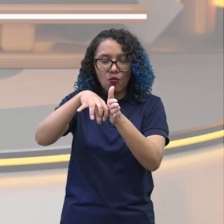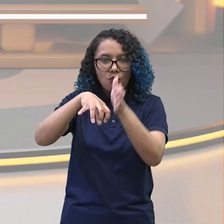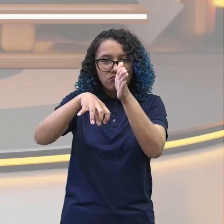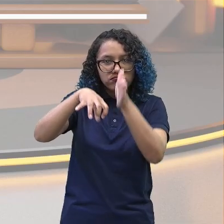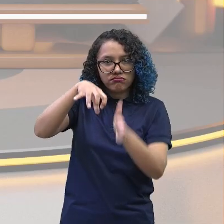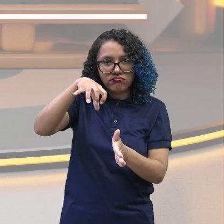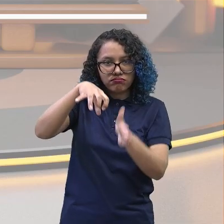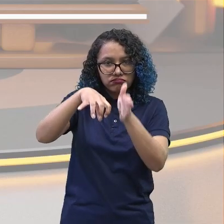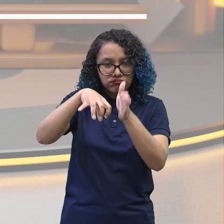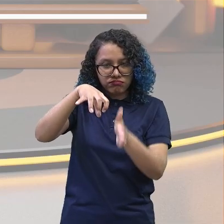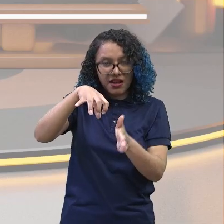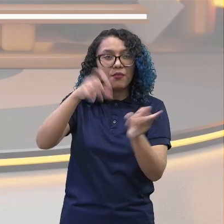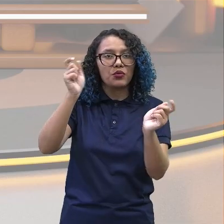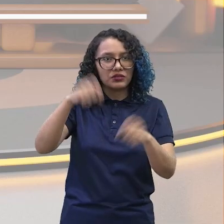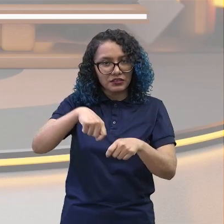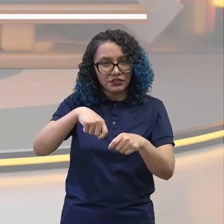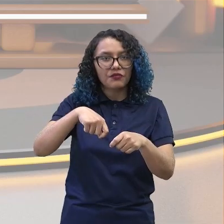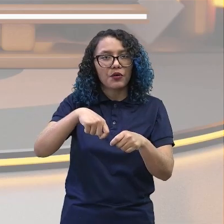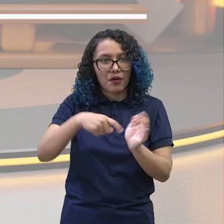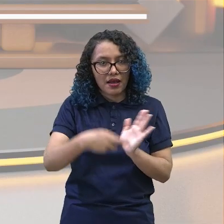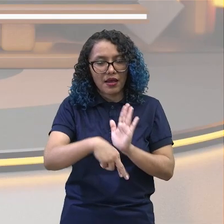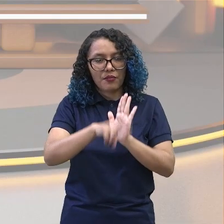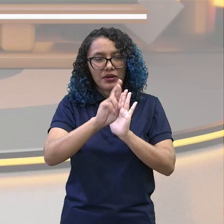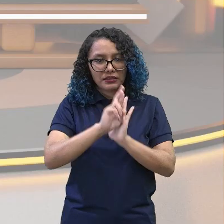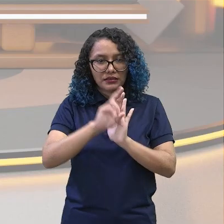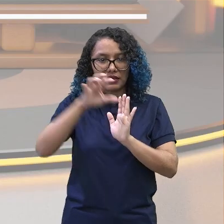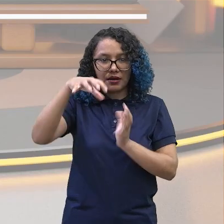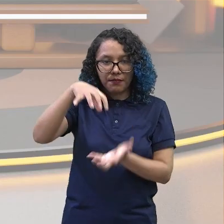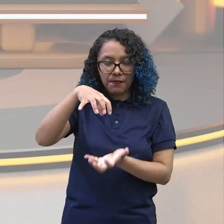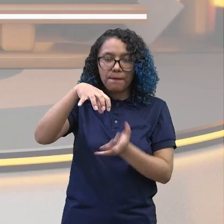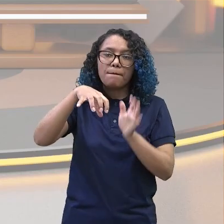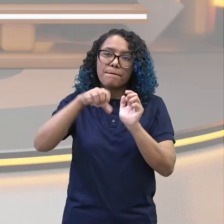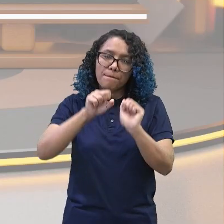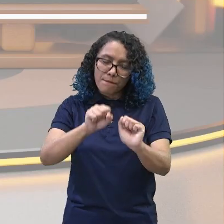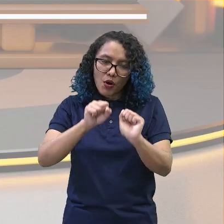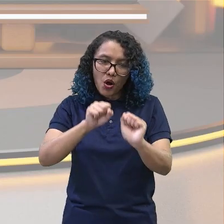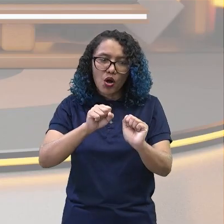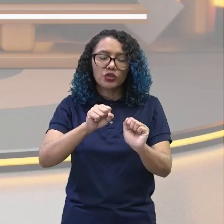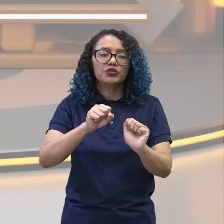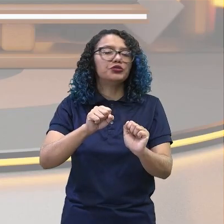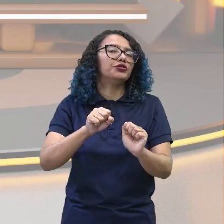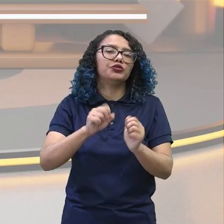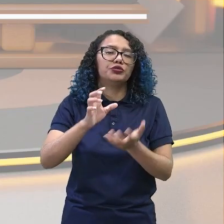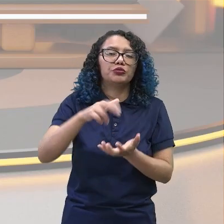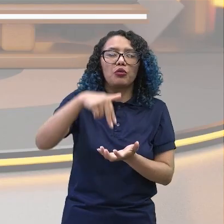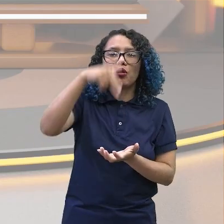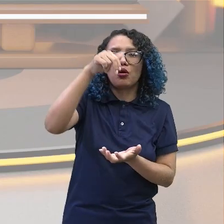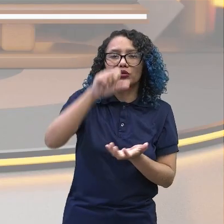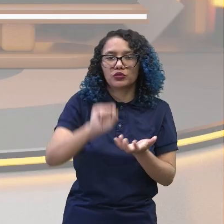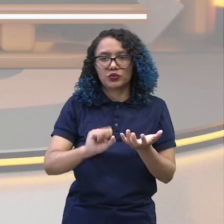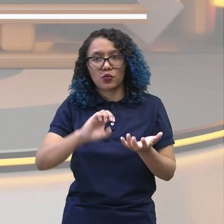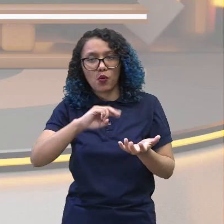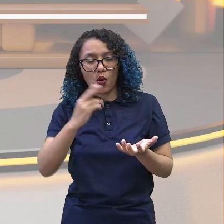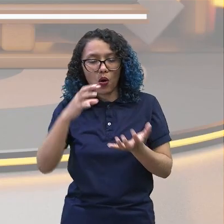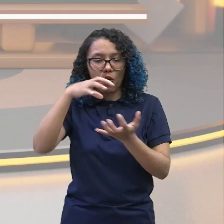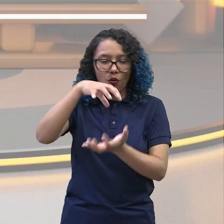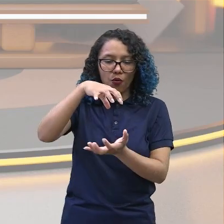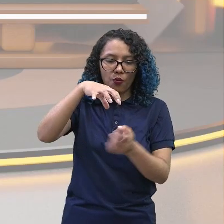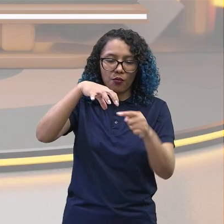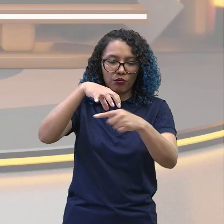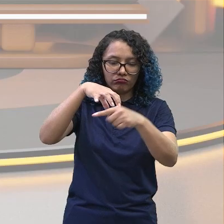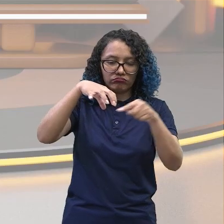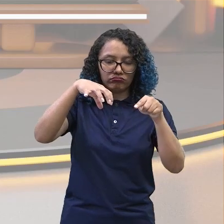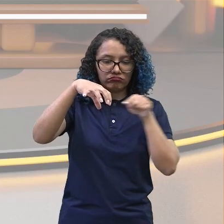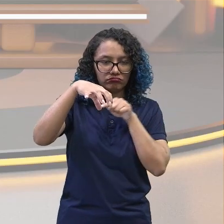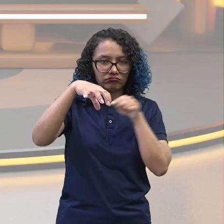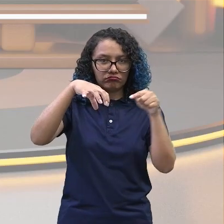projetado. Normalmente, esse ponto de tangência é um dos polos, ou o norte ou o sul, ou a parte central do nosso planeta, tipo ali perto da linha